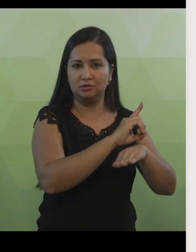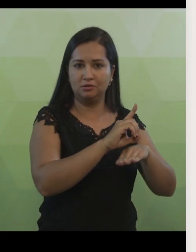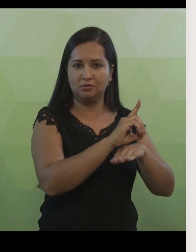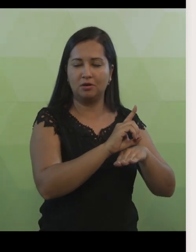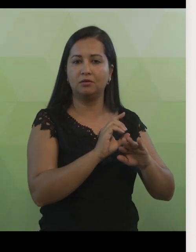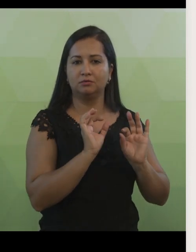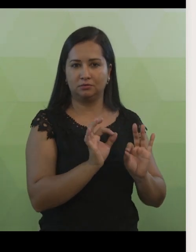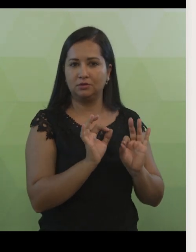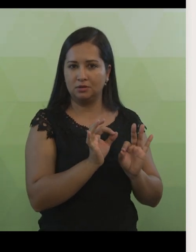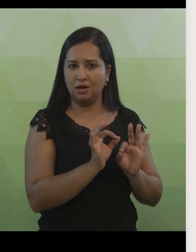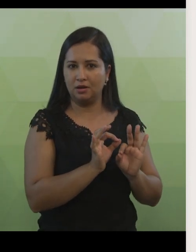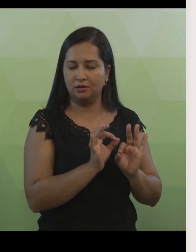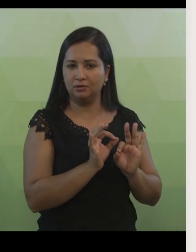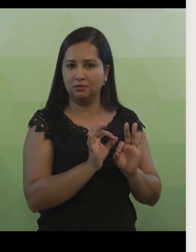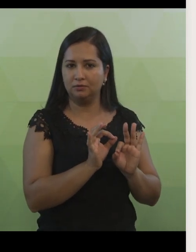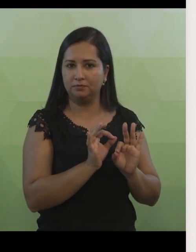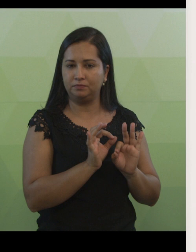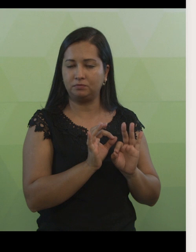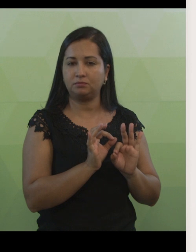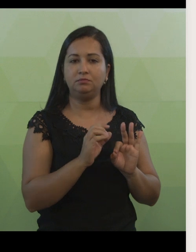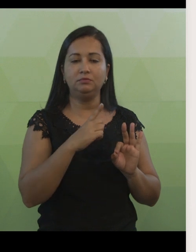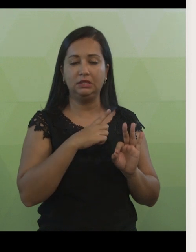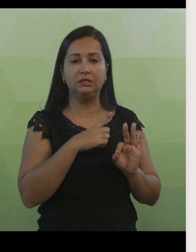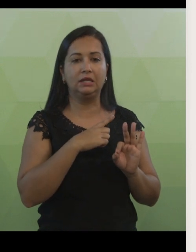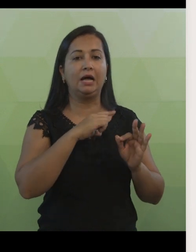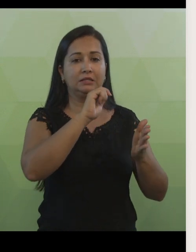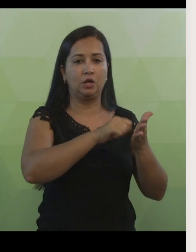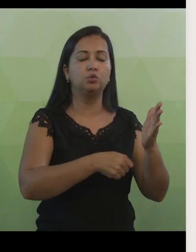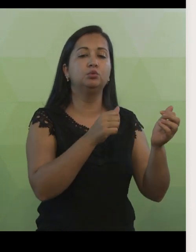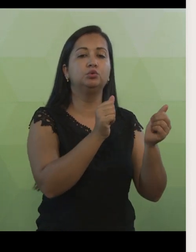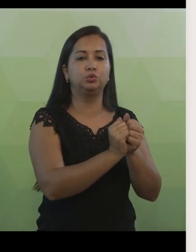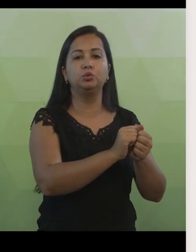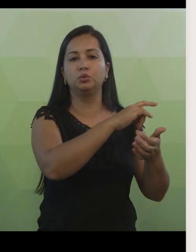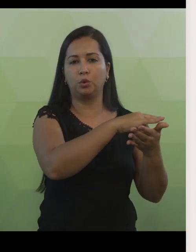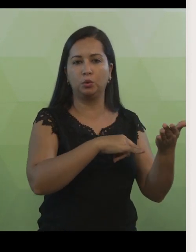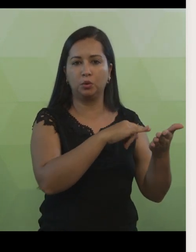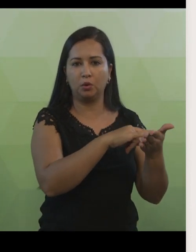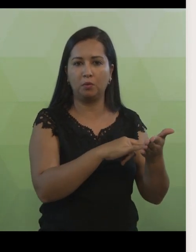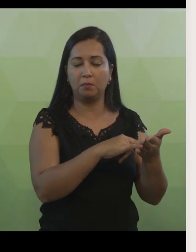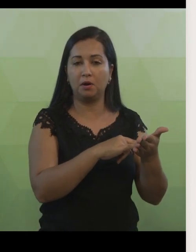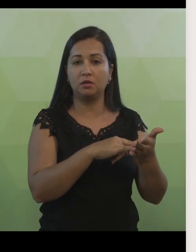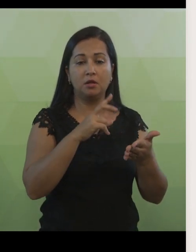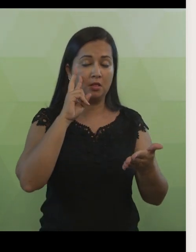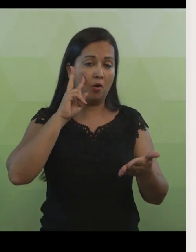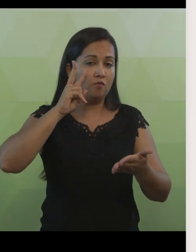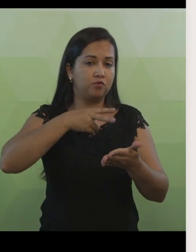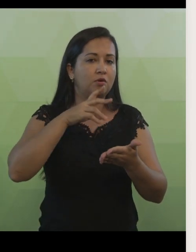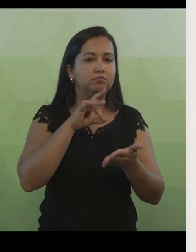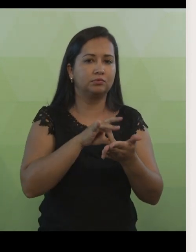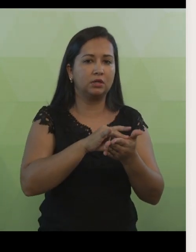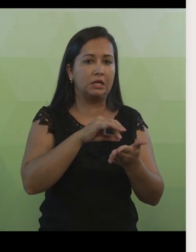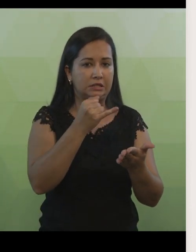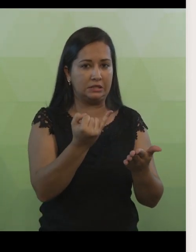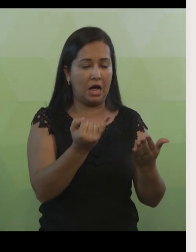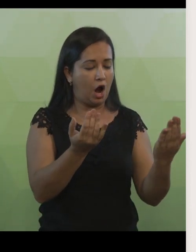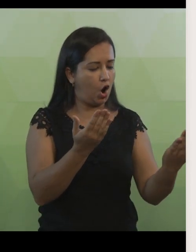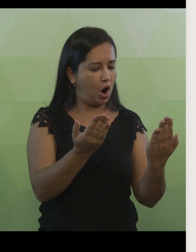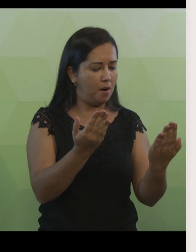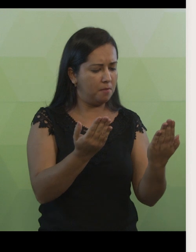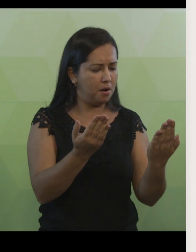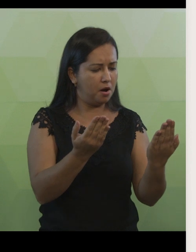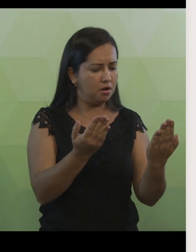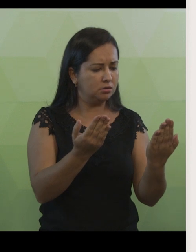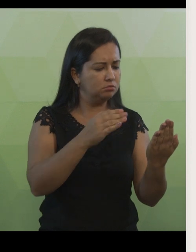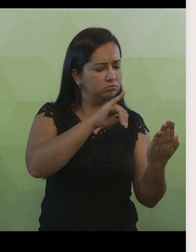enviado o resultado correto da assinatura junto com o documento e quando você recebe, você verifica a autenticidade, comparando-se, fazendo o